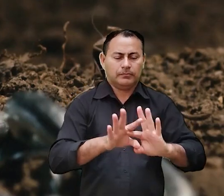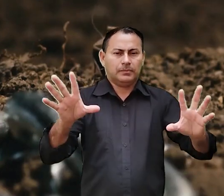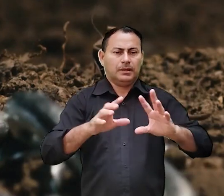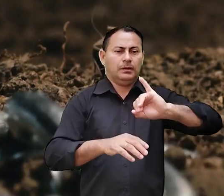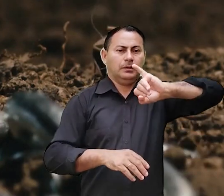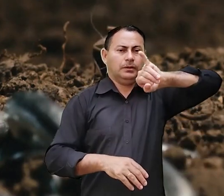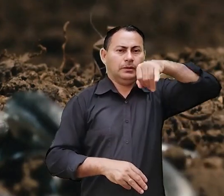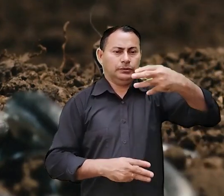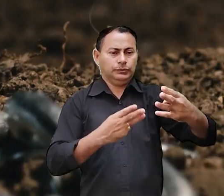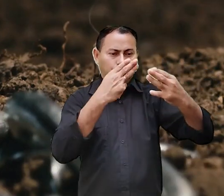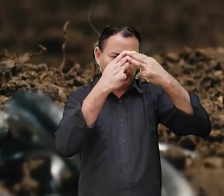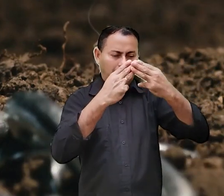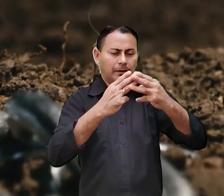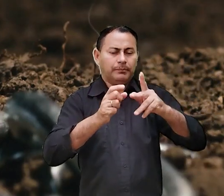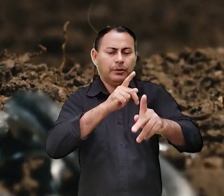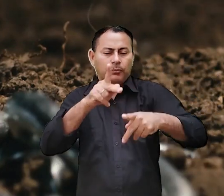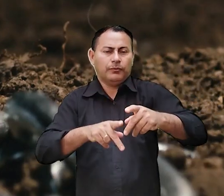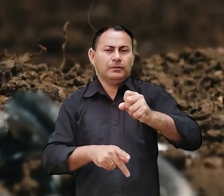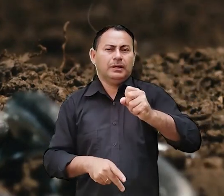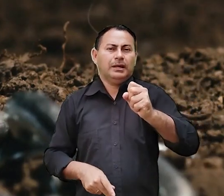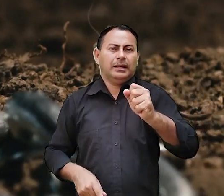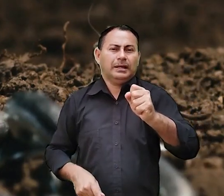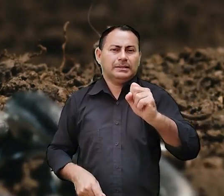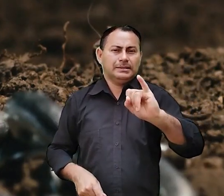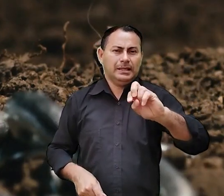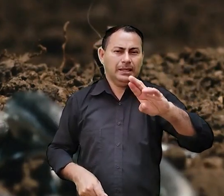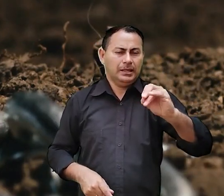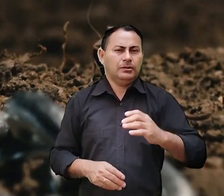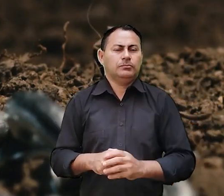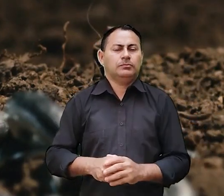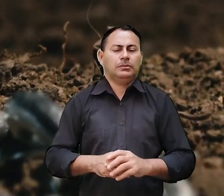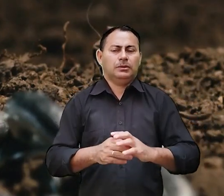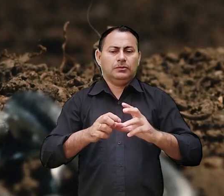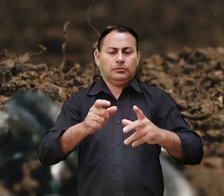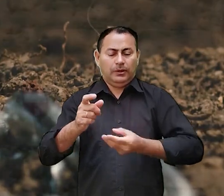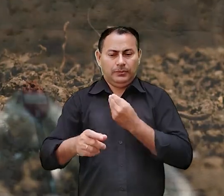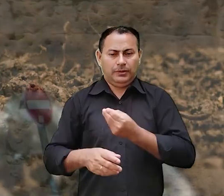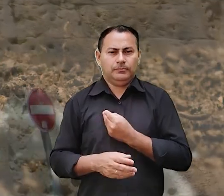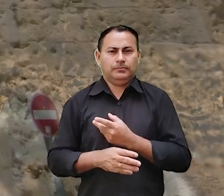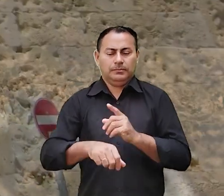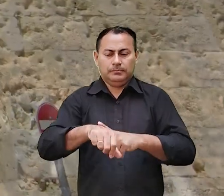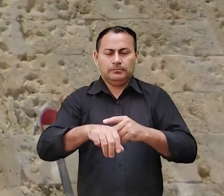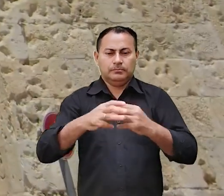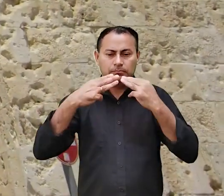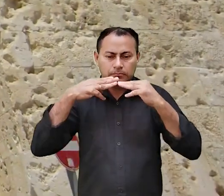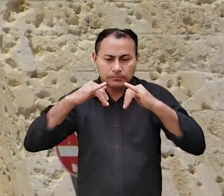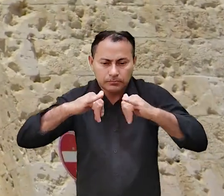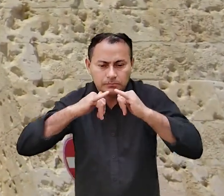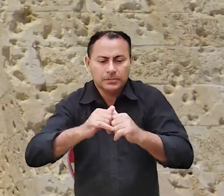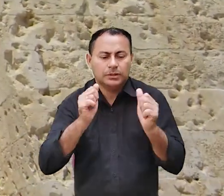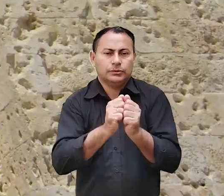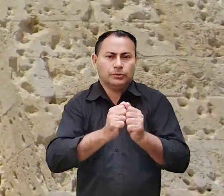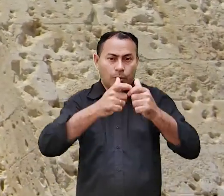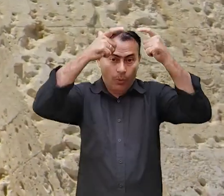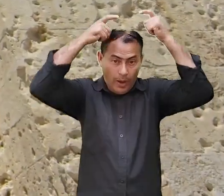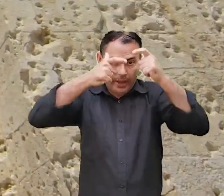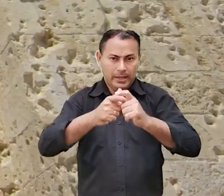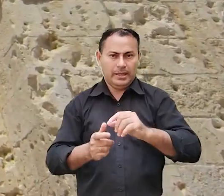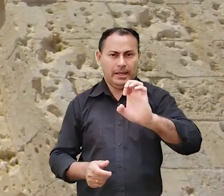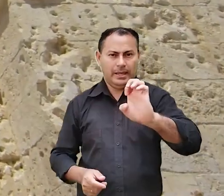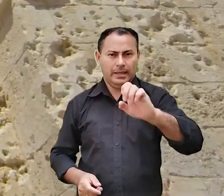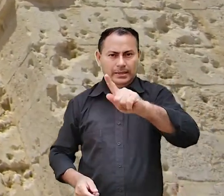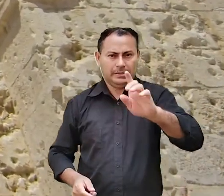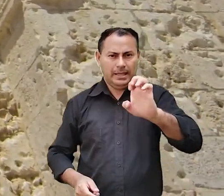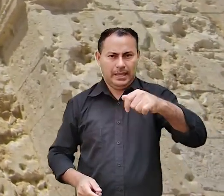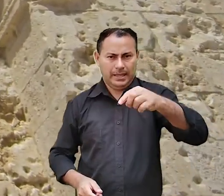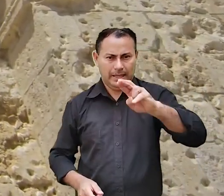pelo livramento de Judá dos assírios enquanto Isaías era vivo uma vez que depois daquela sua importante ministração junto ao rei Ezequias